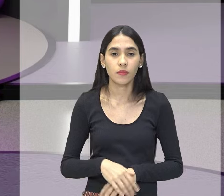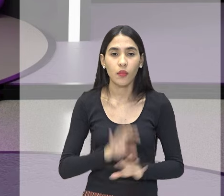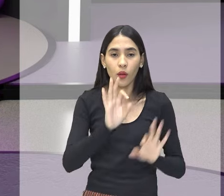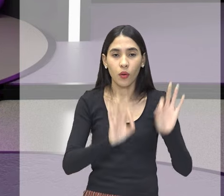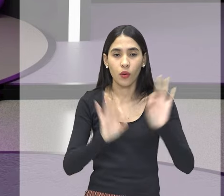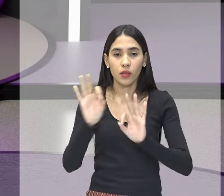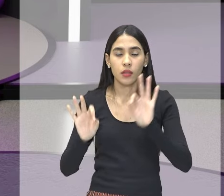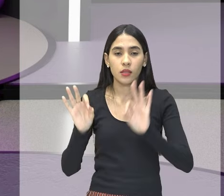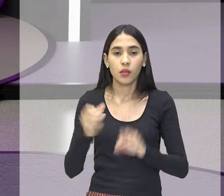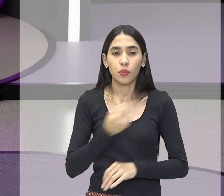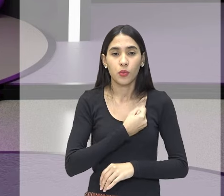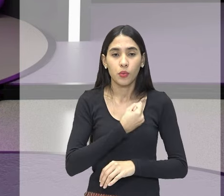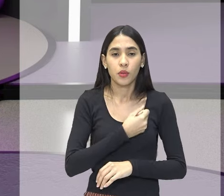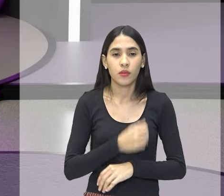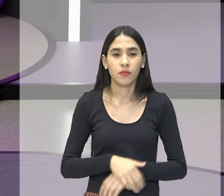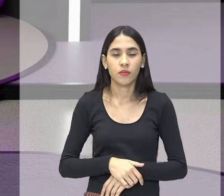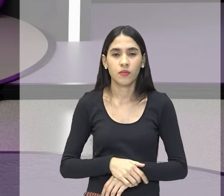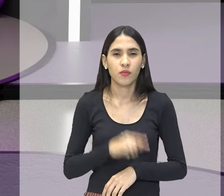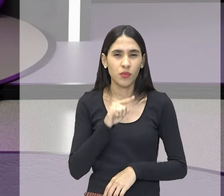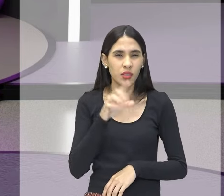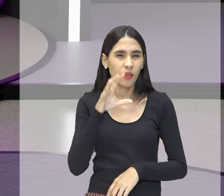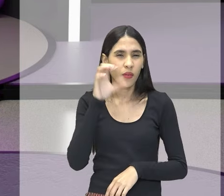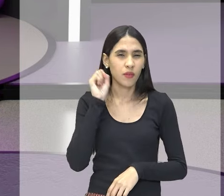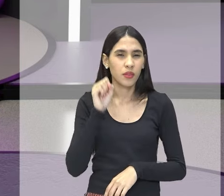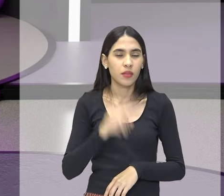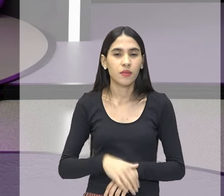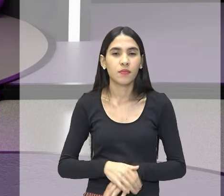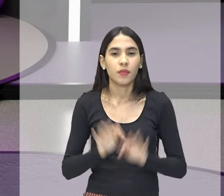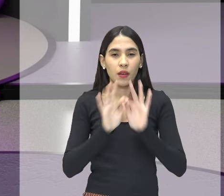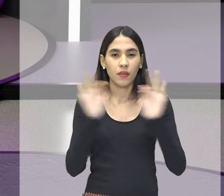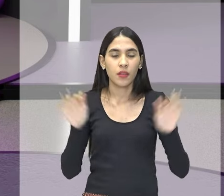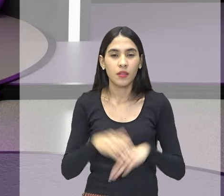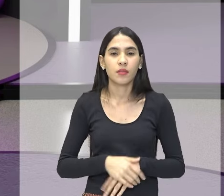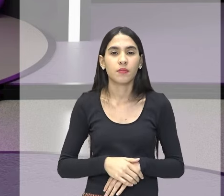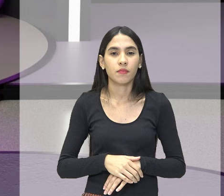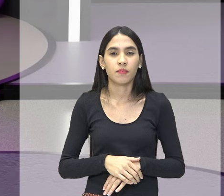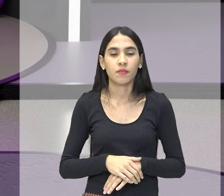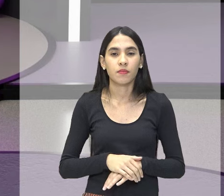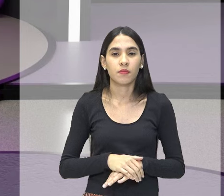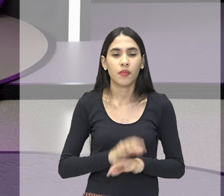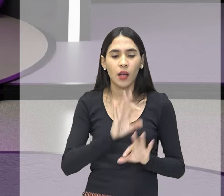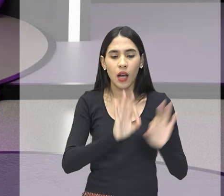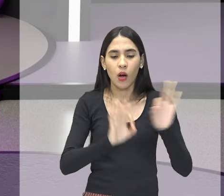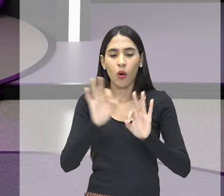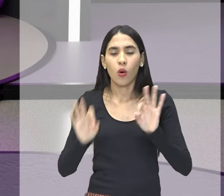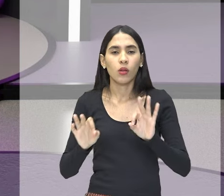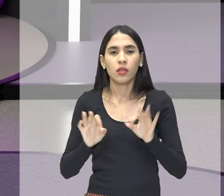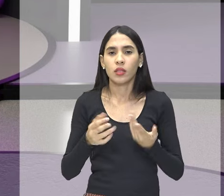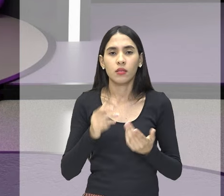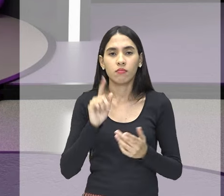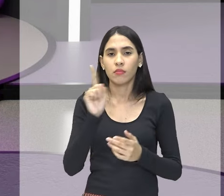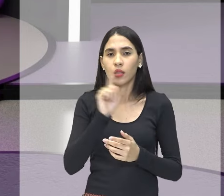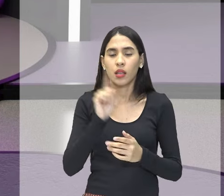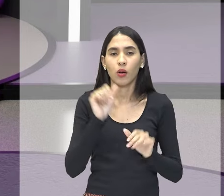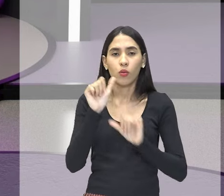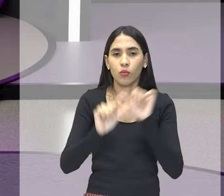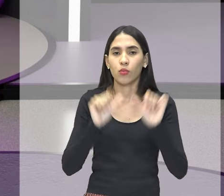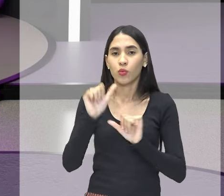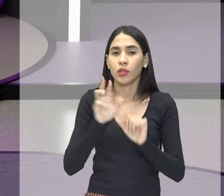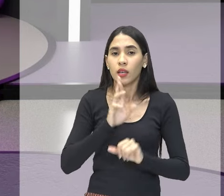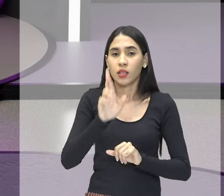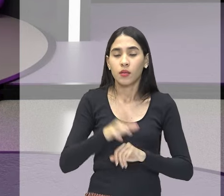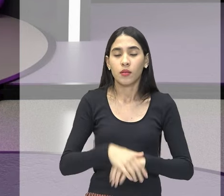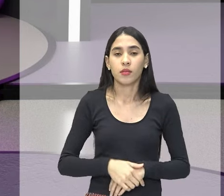dos fatores. Vocês já devem ter ouvido aí a frase, né? A ordem dos fatores não vai alterar o produto, e agora nós vamos ver aí a